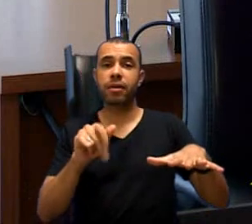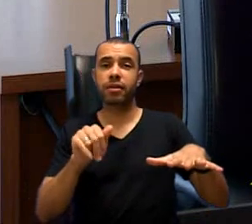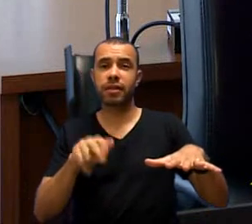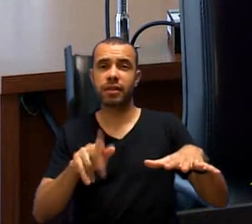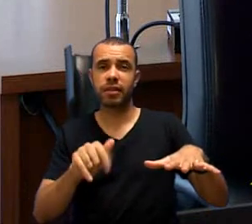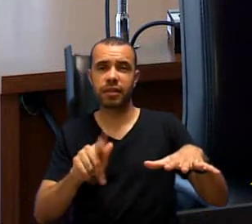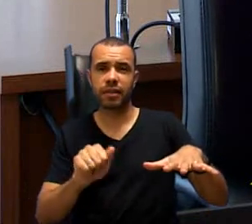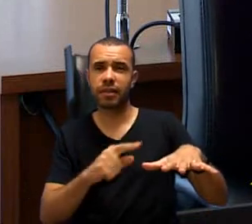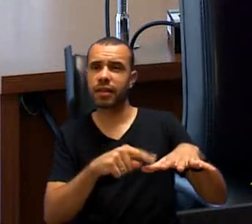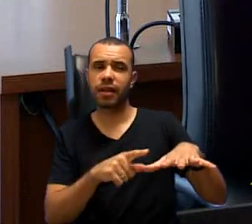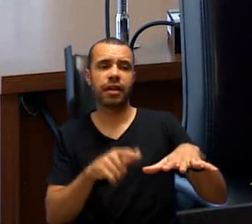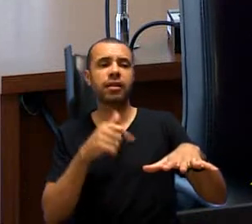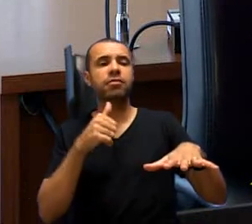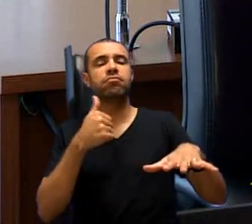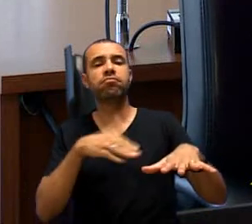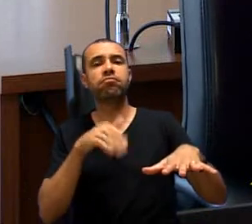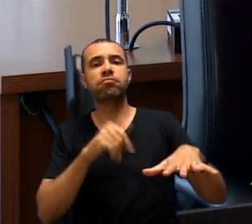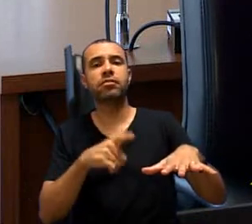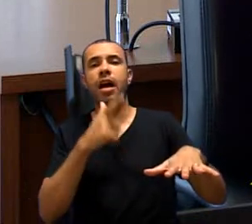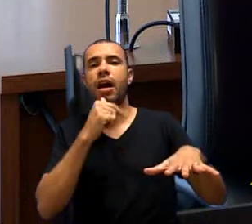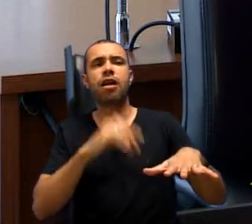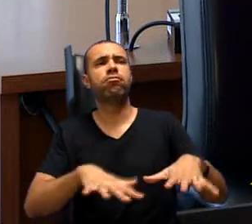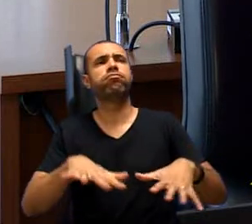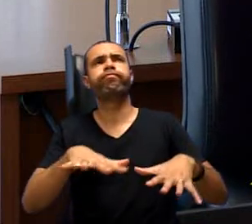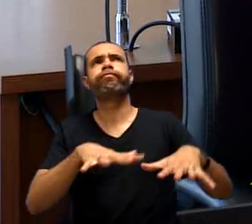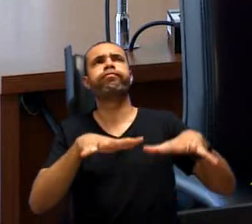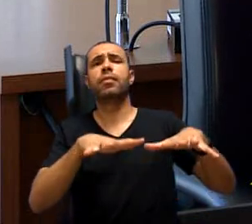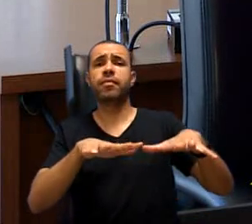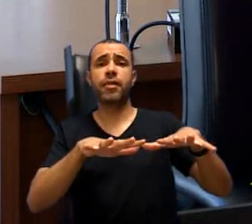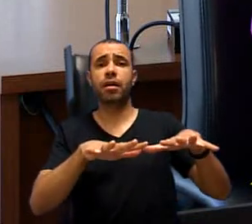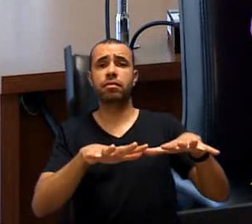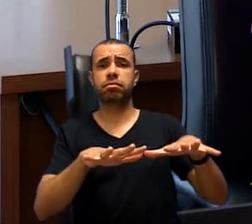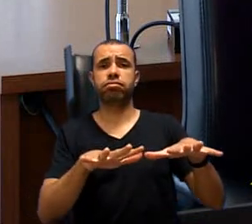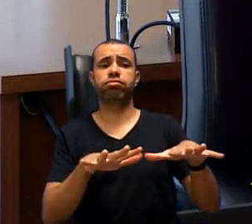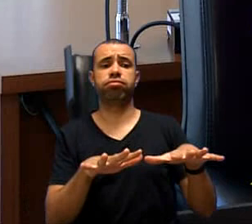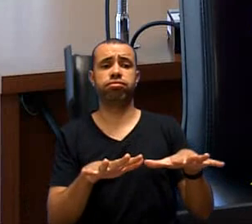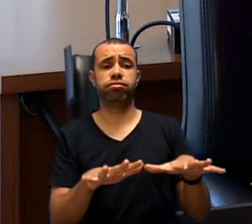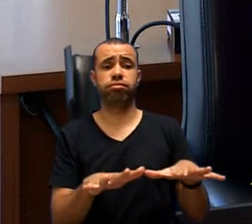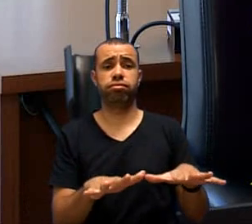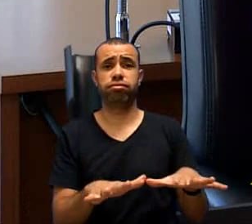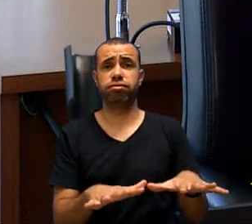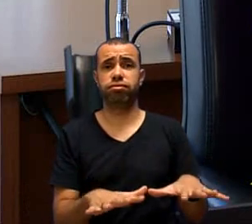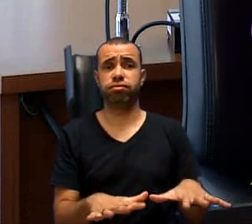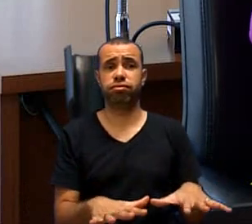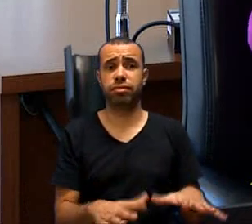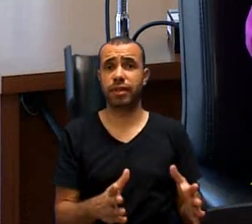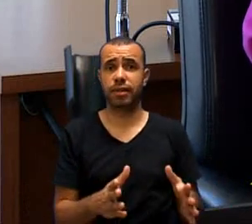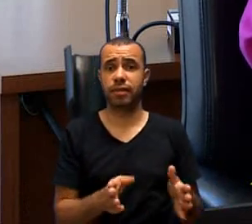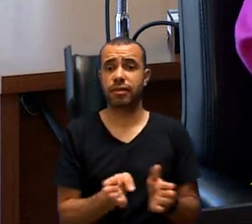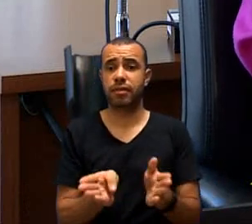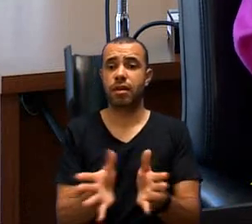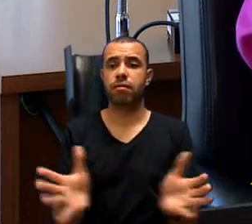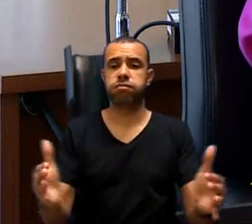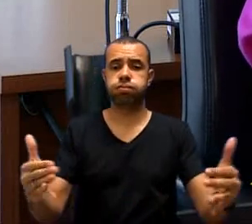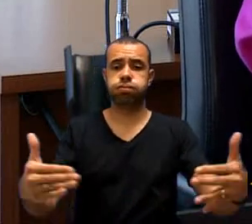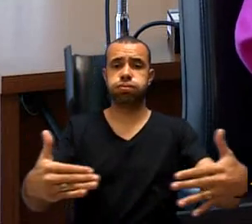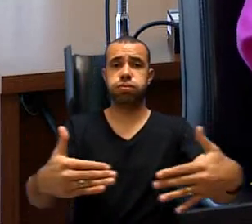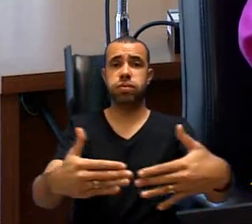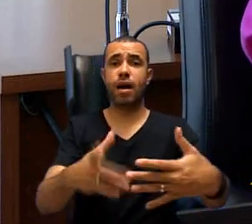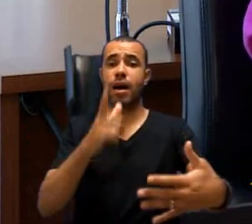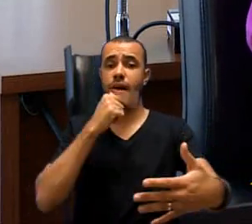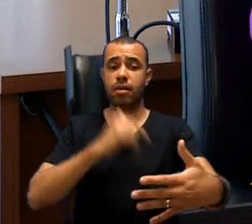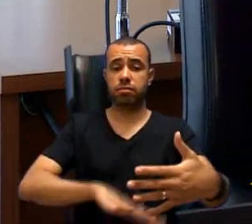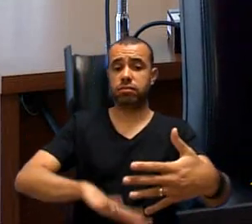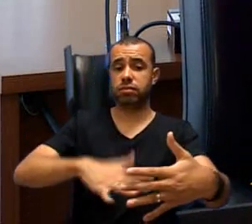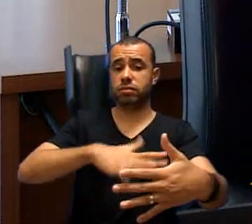do Sorocaba e Médio Tietê está em déficit hídrico. Não vai expandir a cidade como, sei lá, no